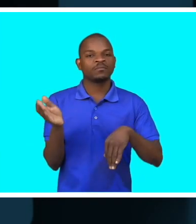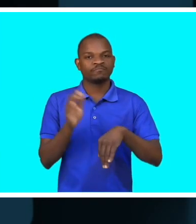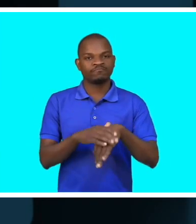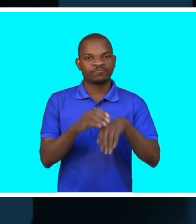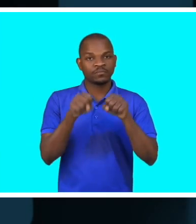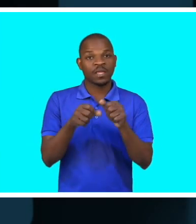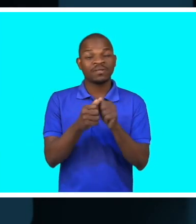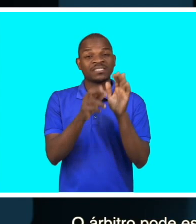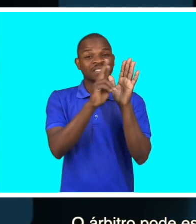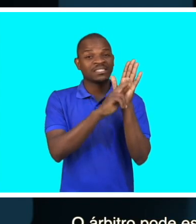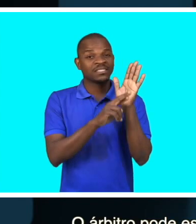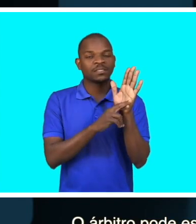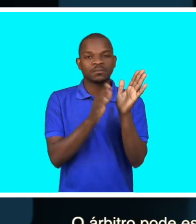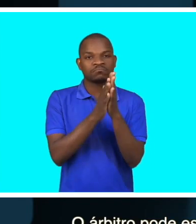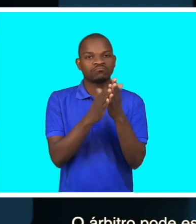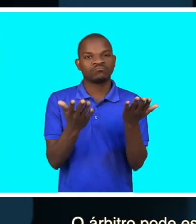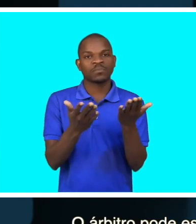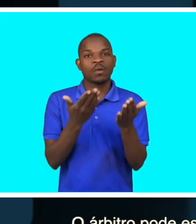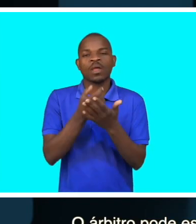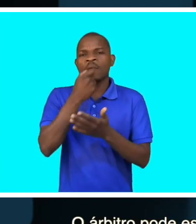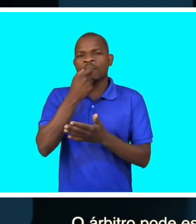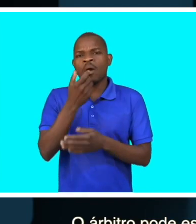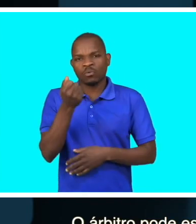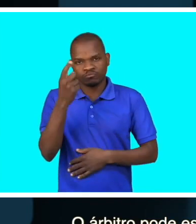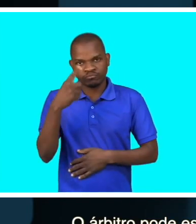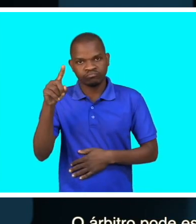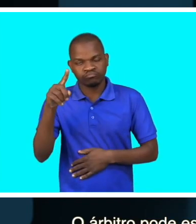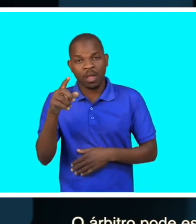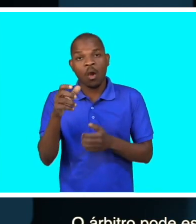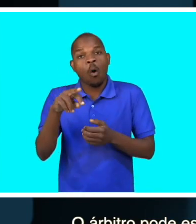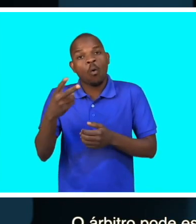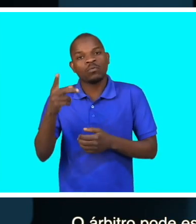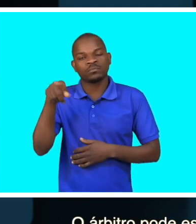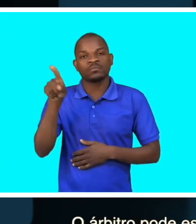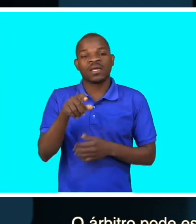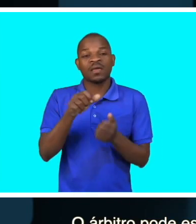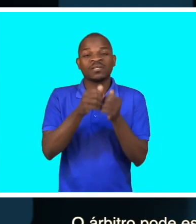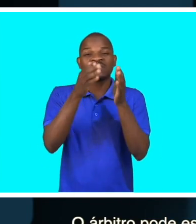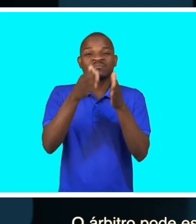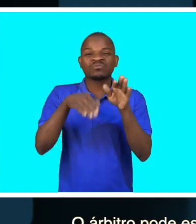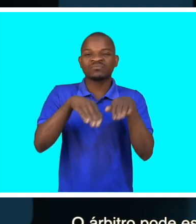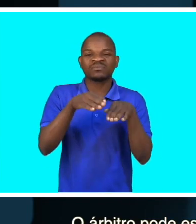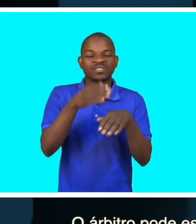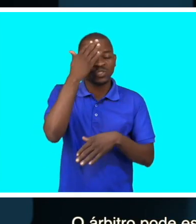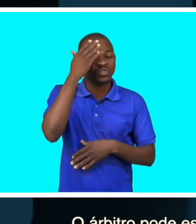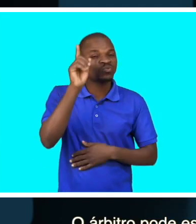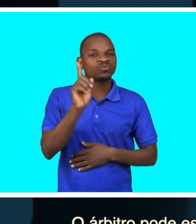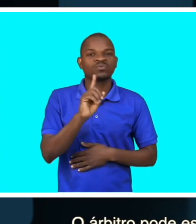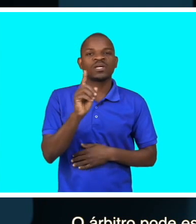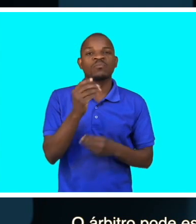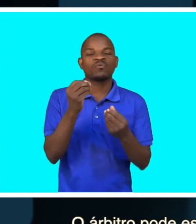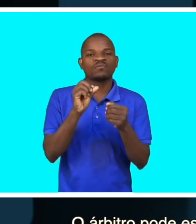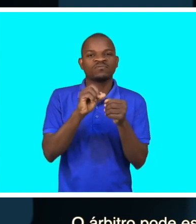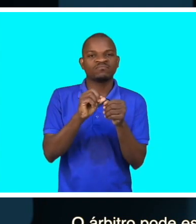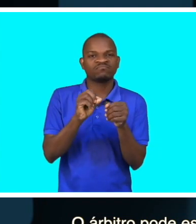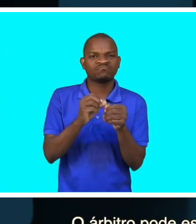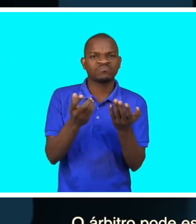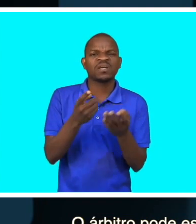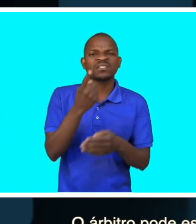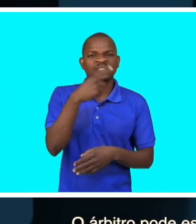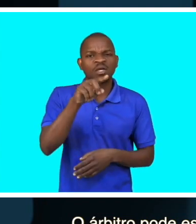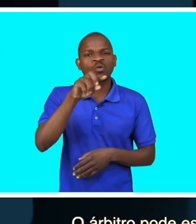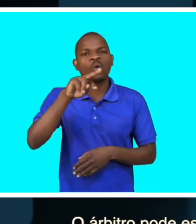conhecem as leis de futebol. O árbitro até pode estar certo, pode estar errado, mas nós não conseguimos, nosso jogador não consegue decifrar ou